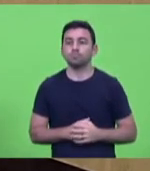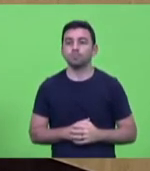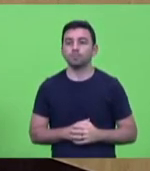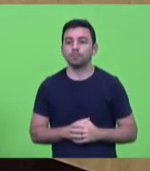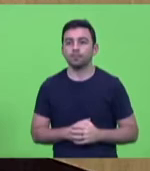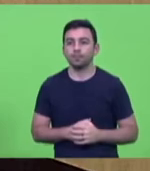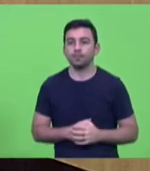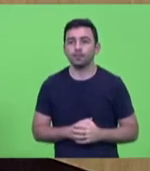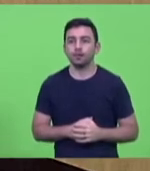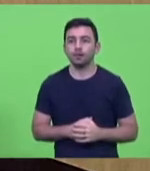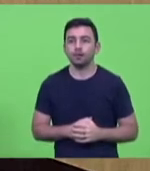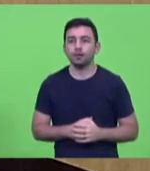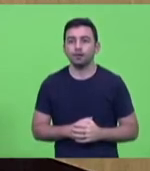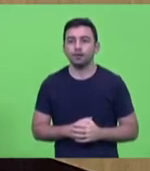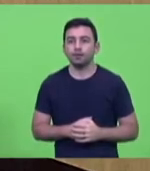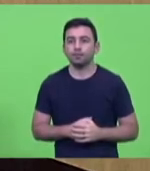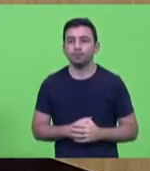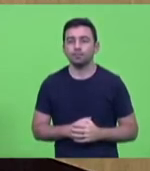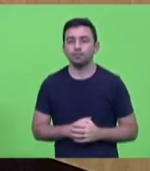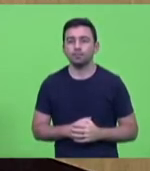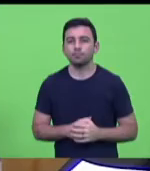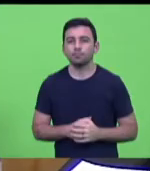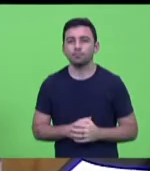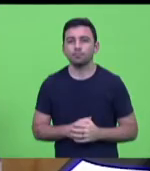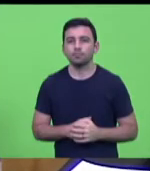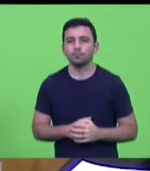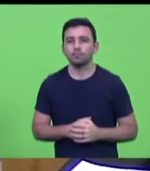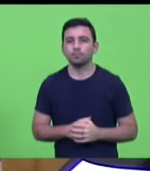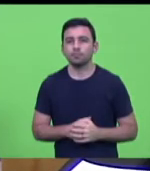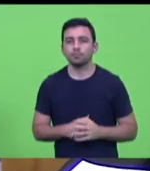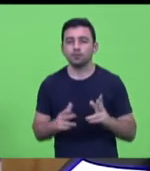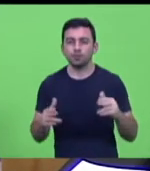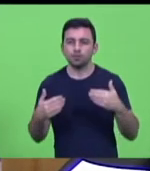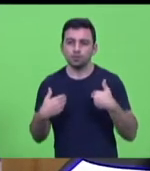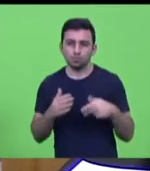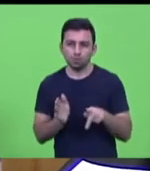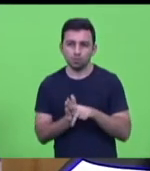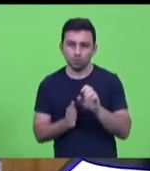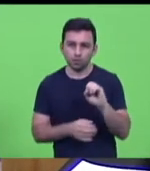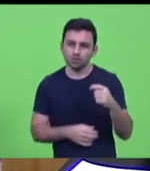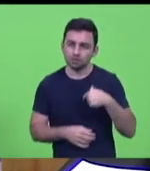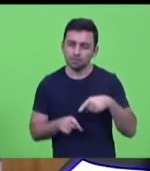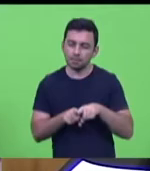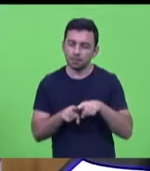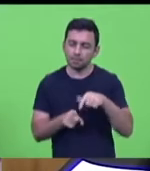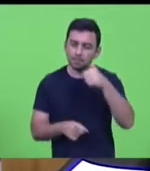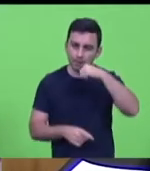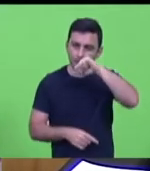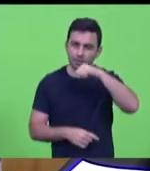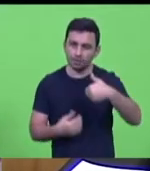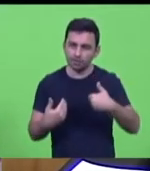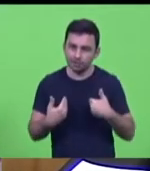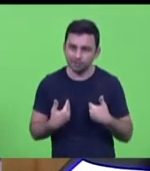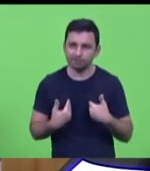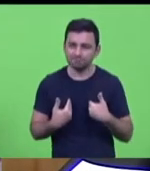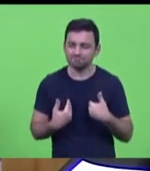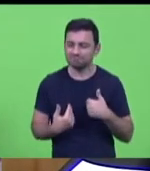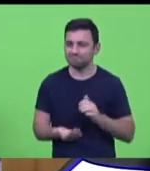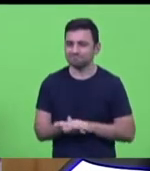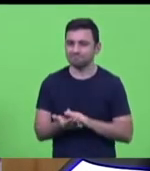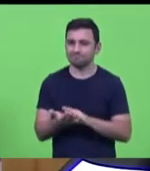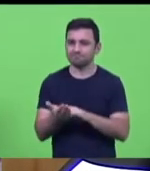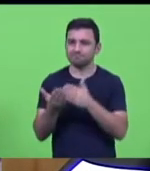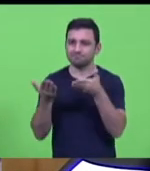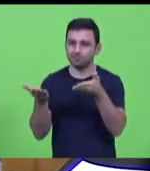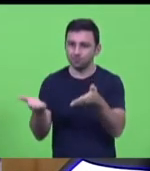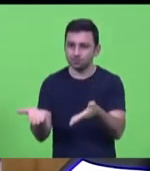quero, como oestina e também como mãe, enaltecer a vossa manifestação. Eu